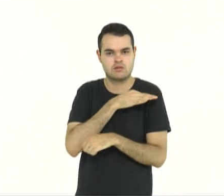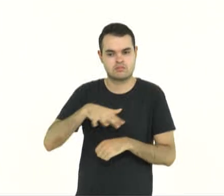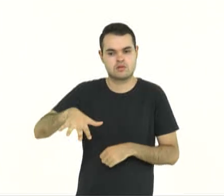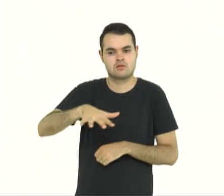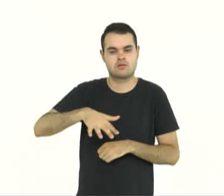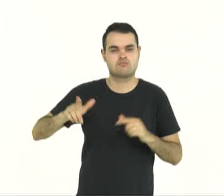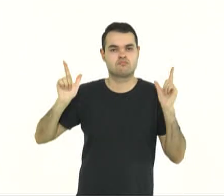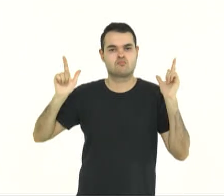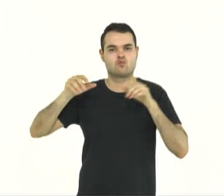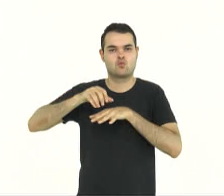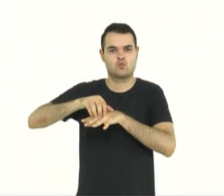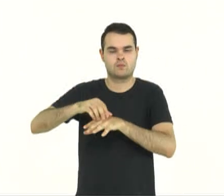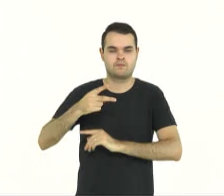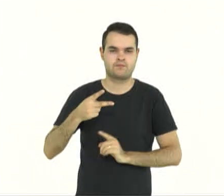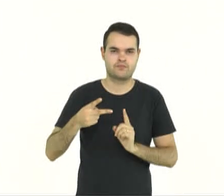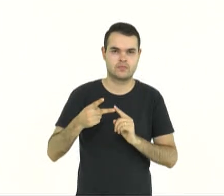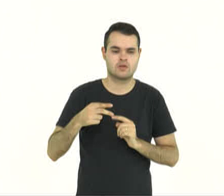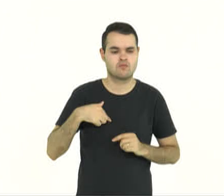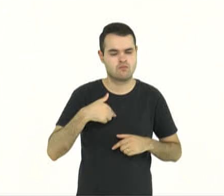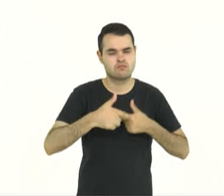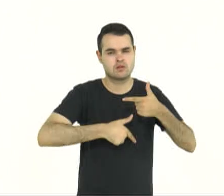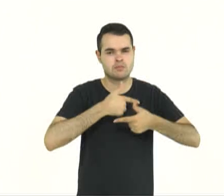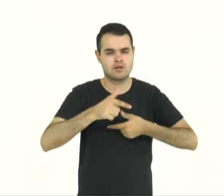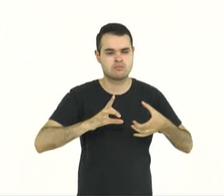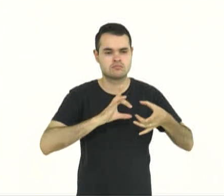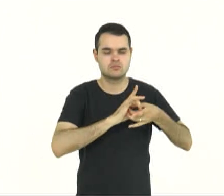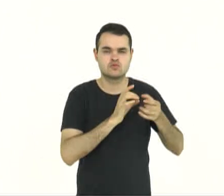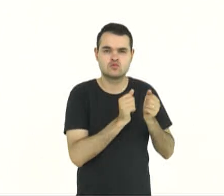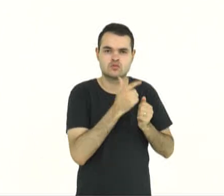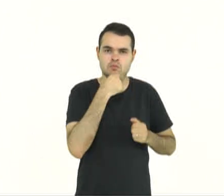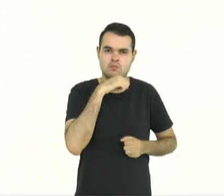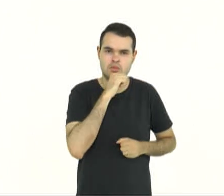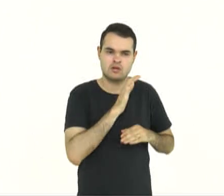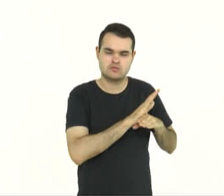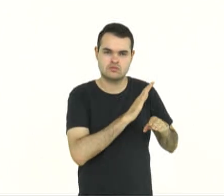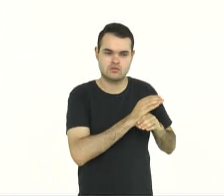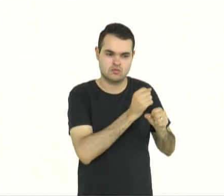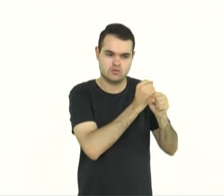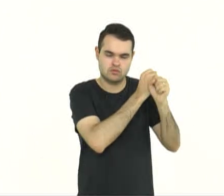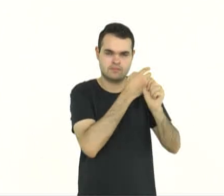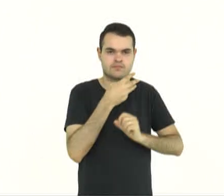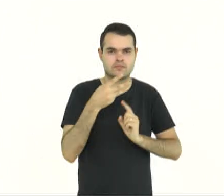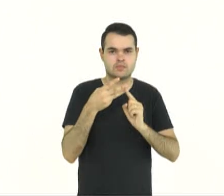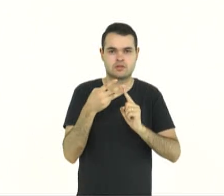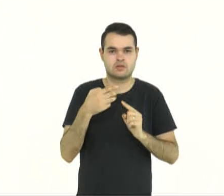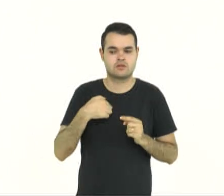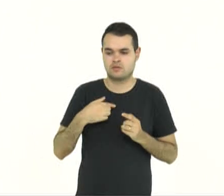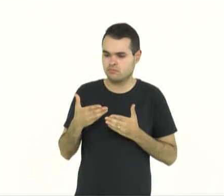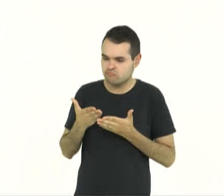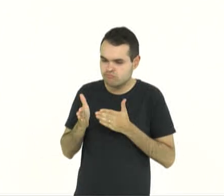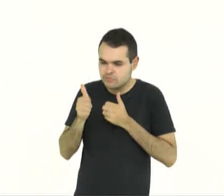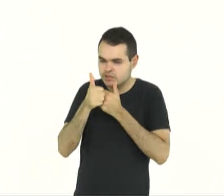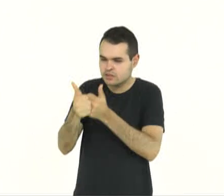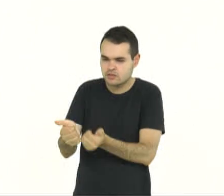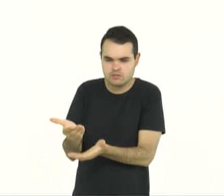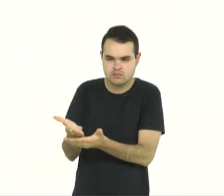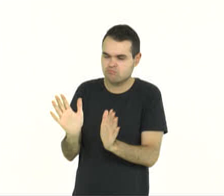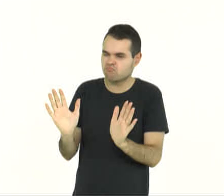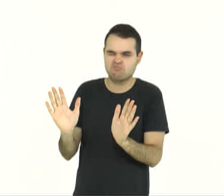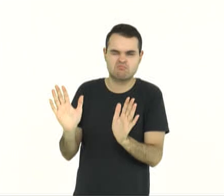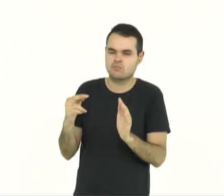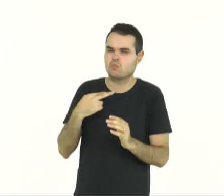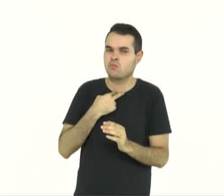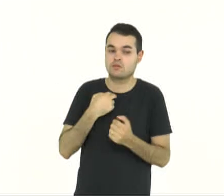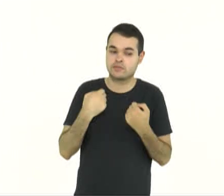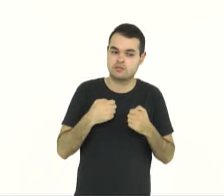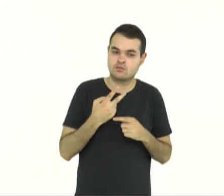gestión de turismo. Voy a trabajar con mi padre como ayudante en la construcción. No voy a seguir estudiando, no puedo,